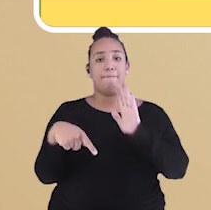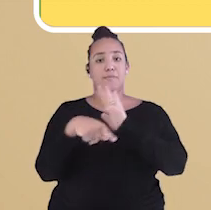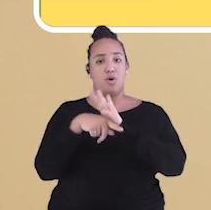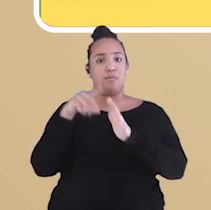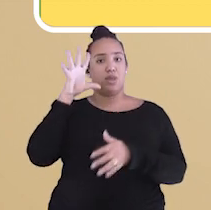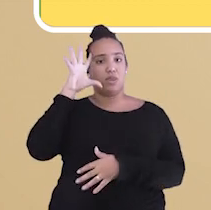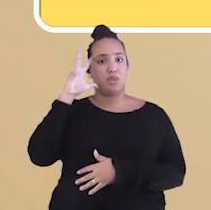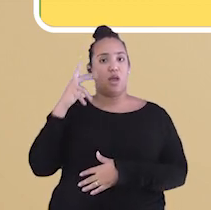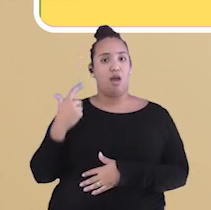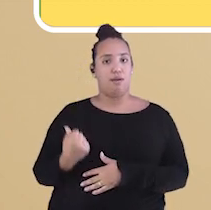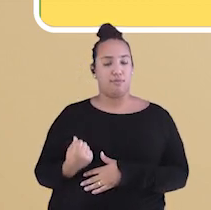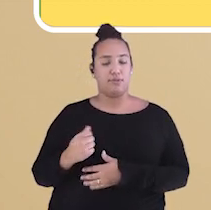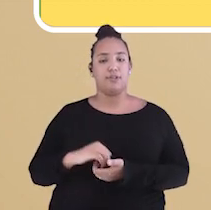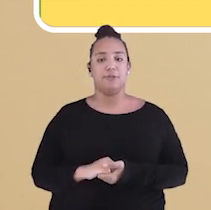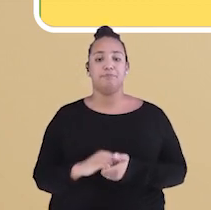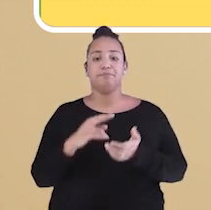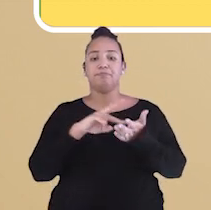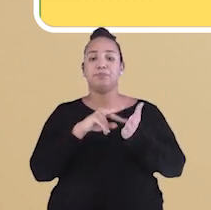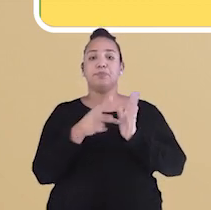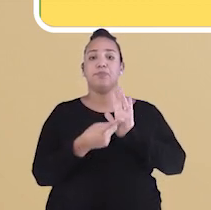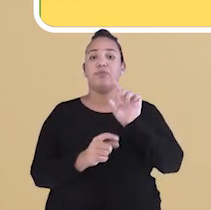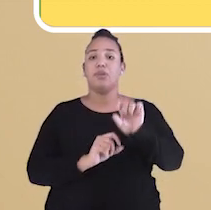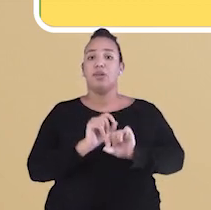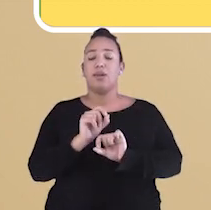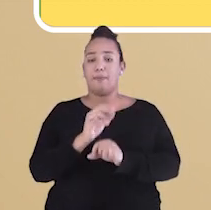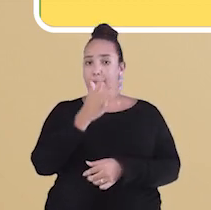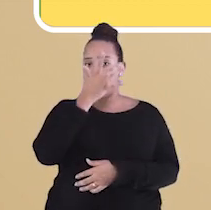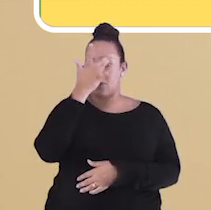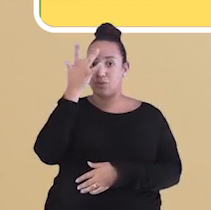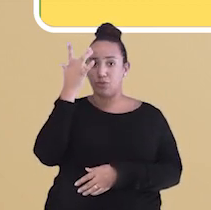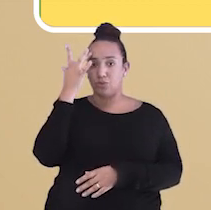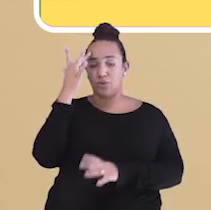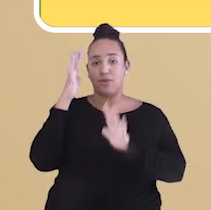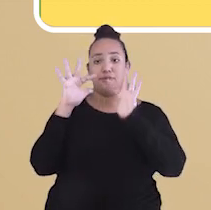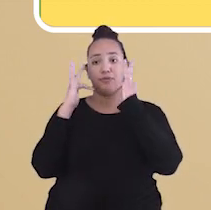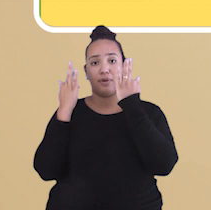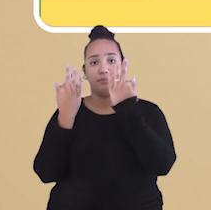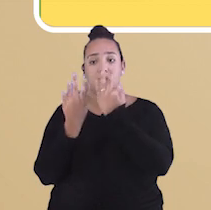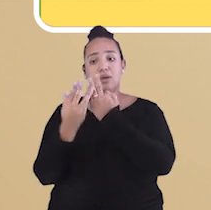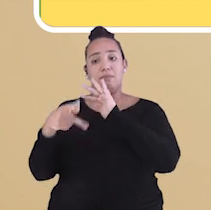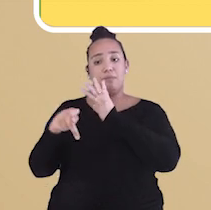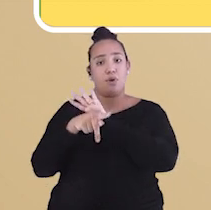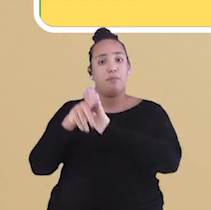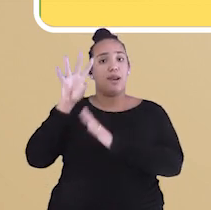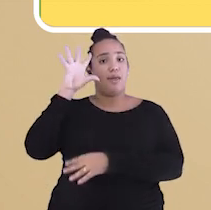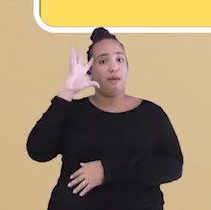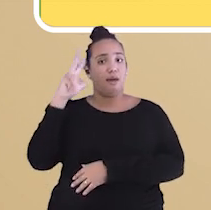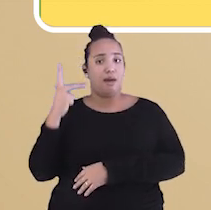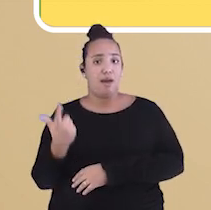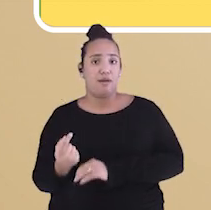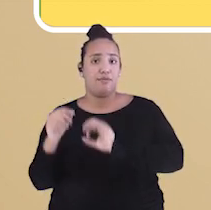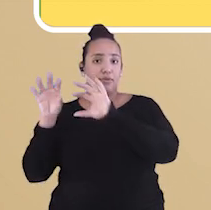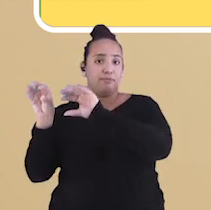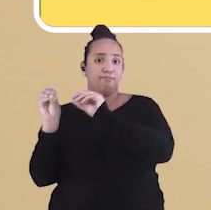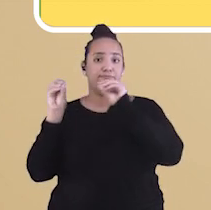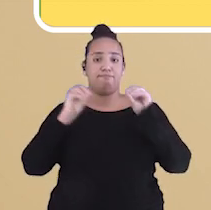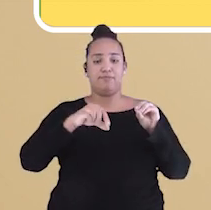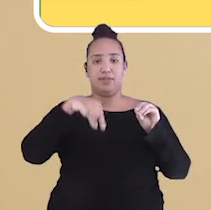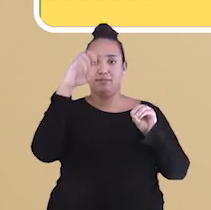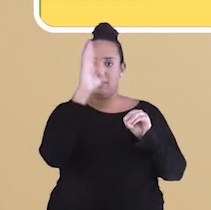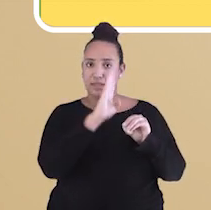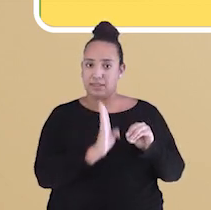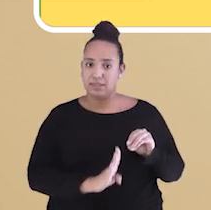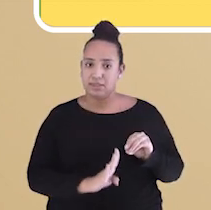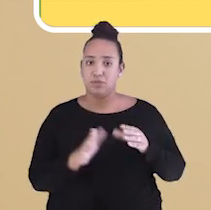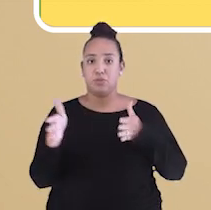afrodescendentes. Isso significa que seus ancestrais vieram de locais do continente africano, no período de escravidão